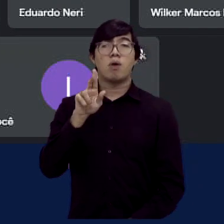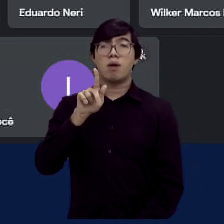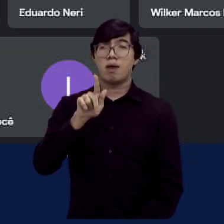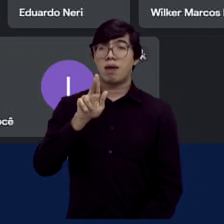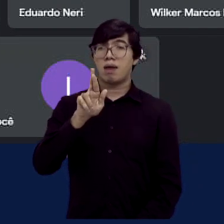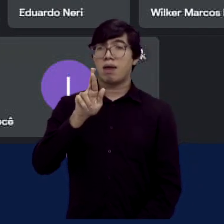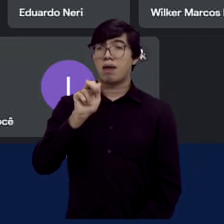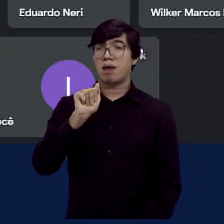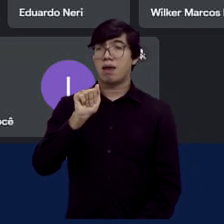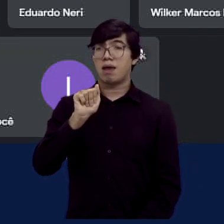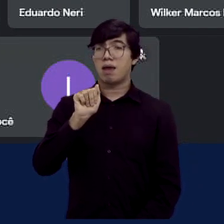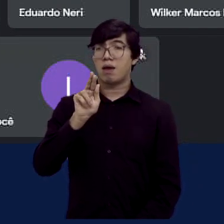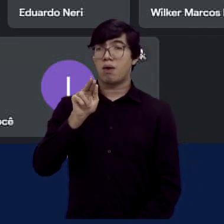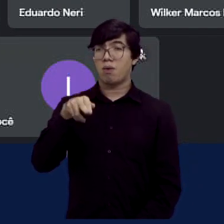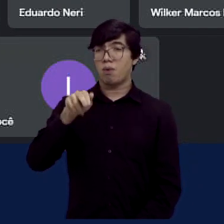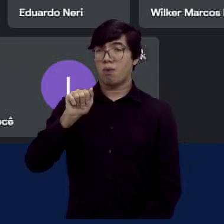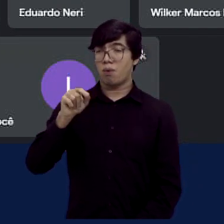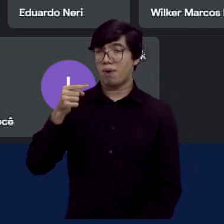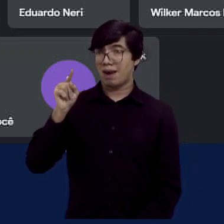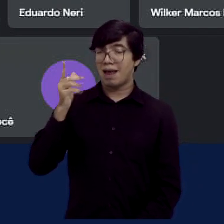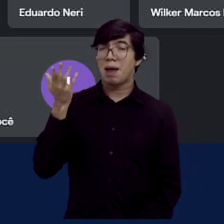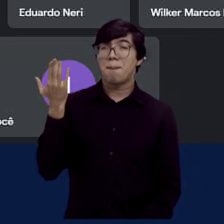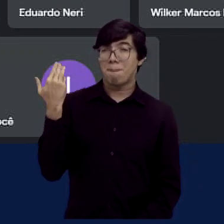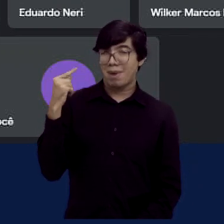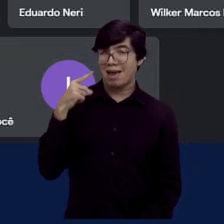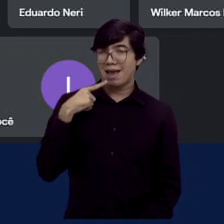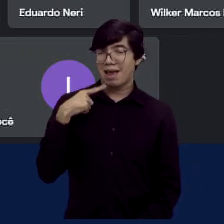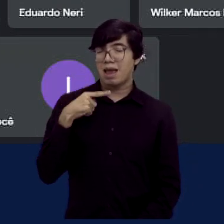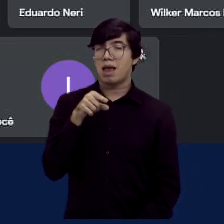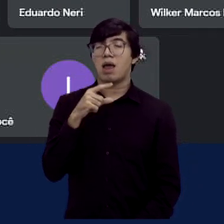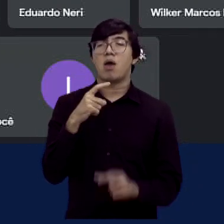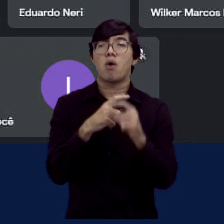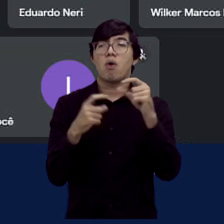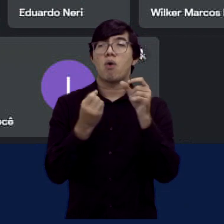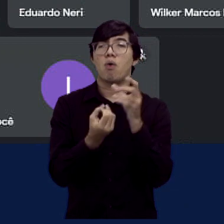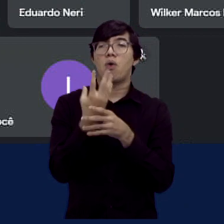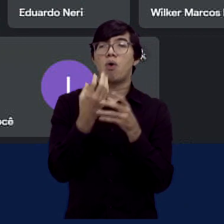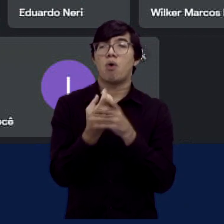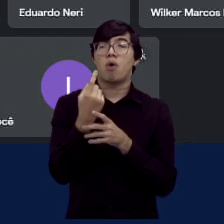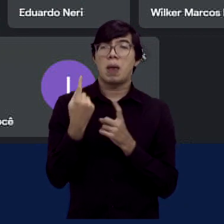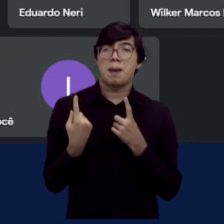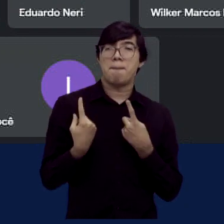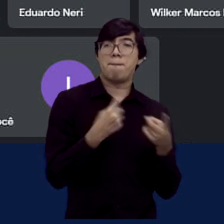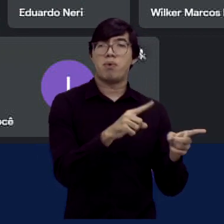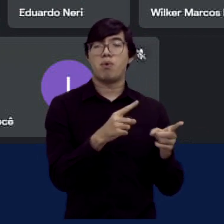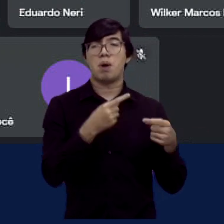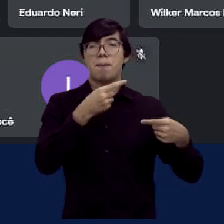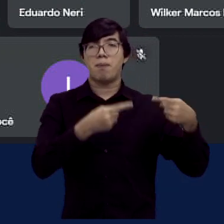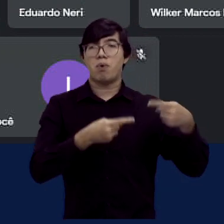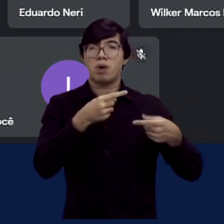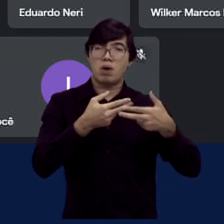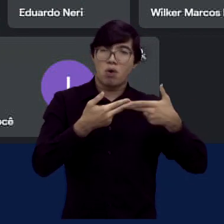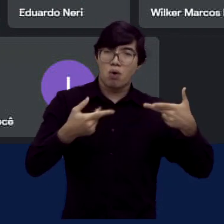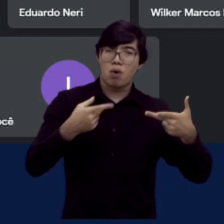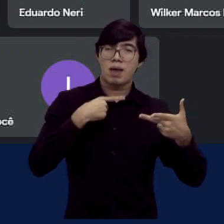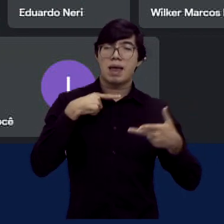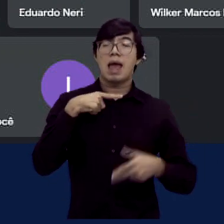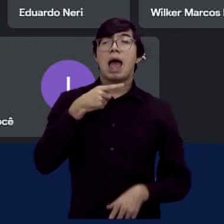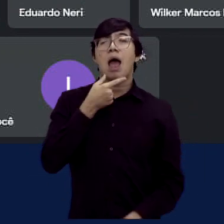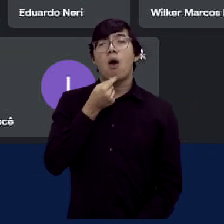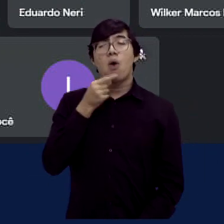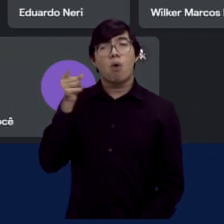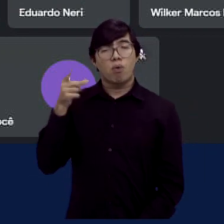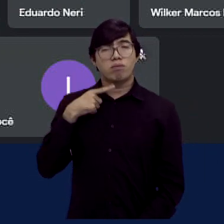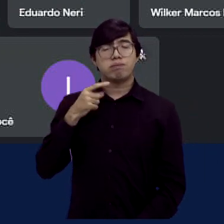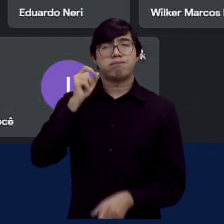nenhum pudor. Então ele foi convidado para sair ou ia ser assassinado. Certo? Então, assim, quadrinho